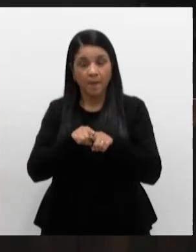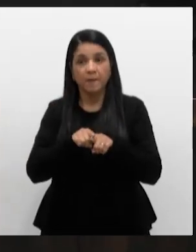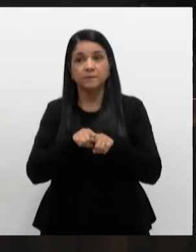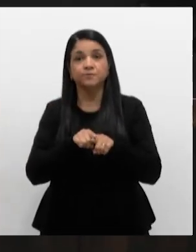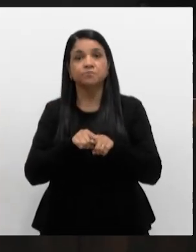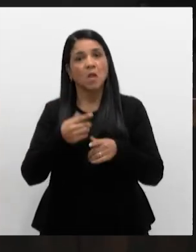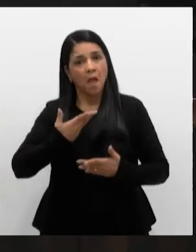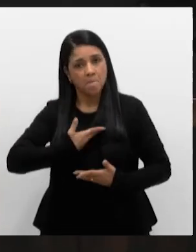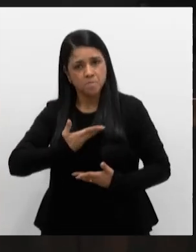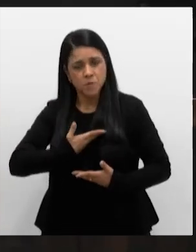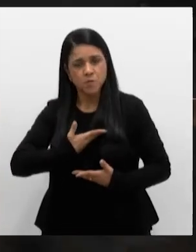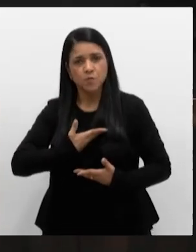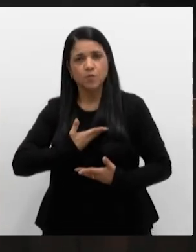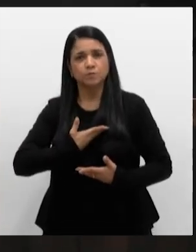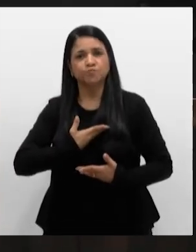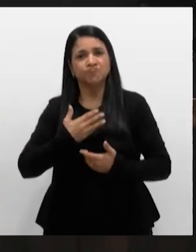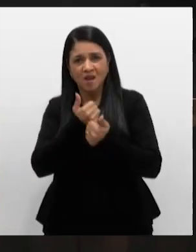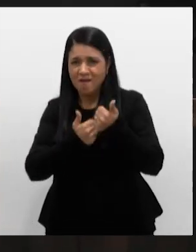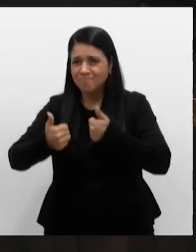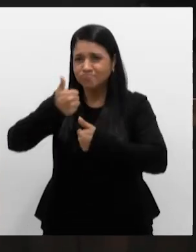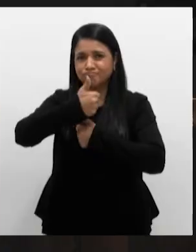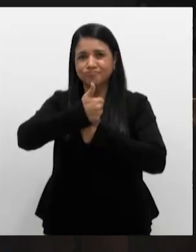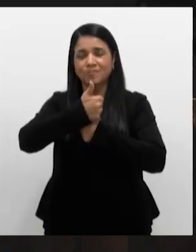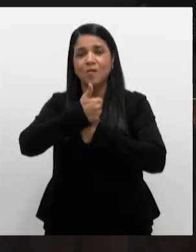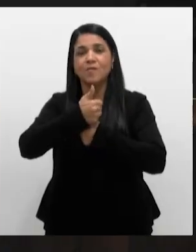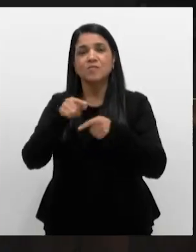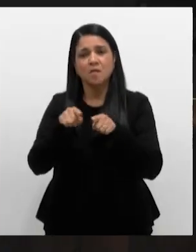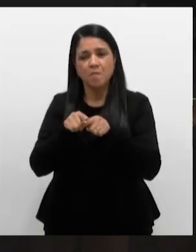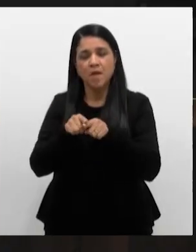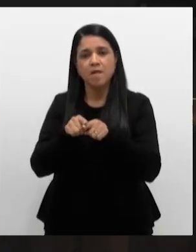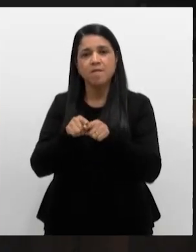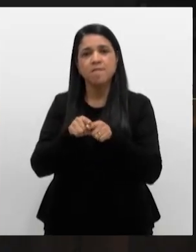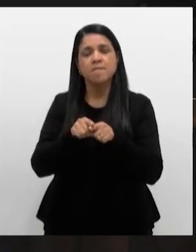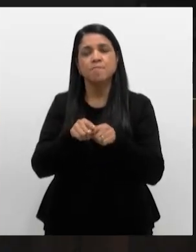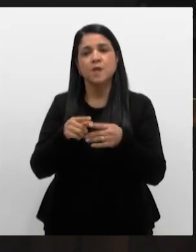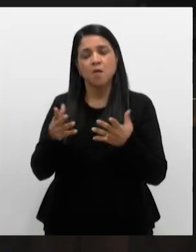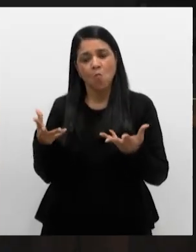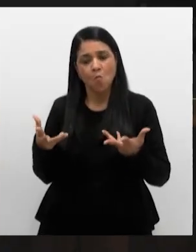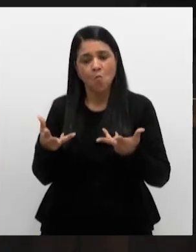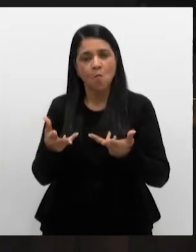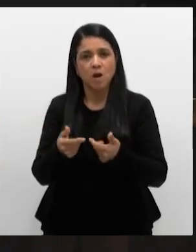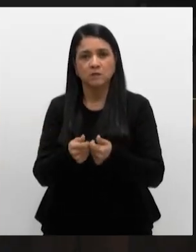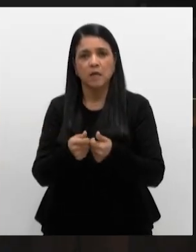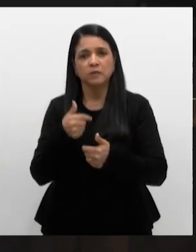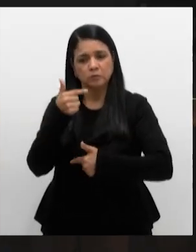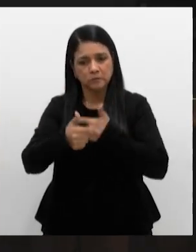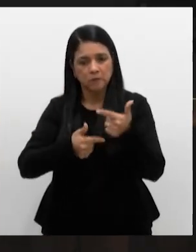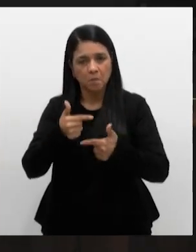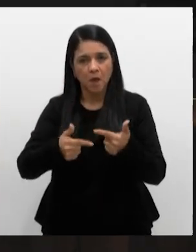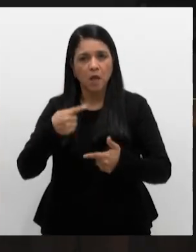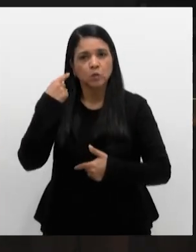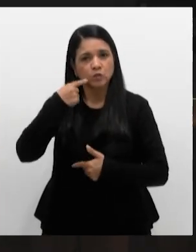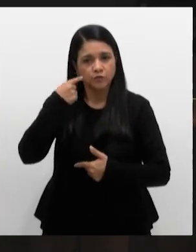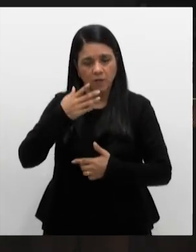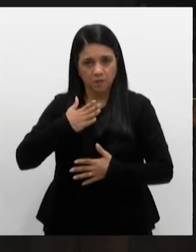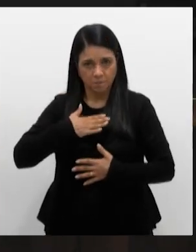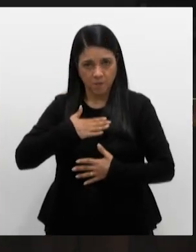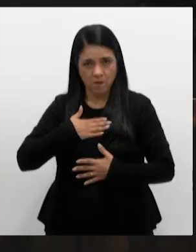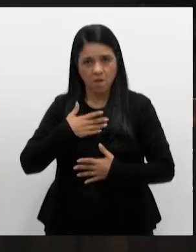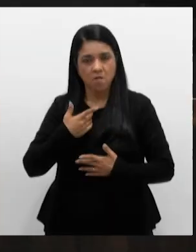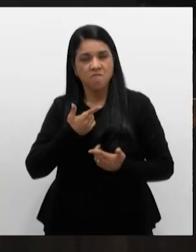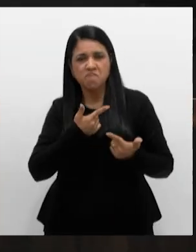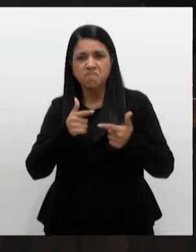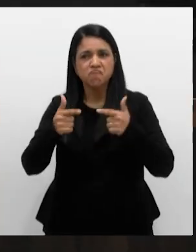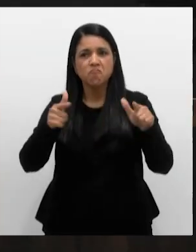dela, também ser assistido com a qualificação profissional dela como a minha advogada para tantos outros assuntos. Então, sou